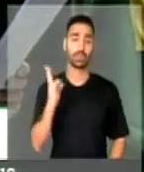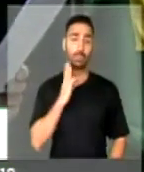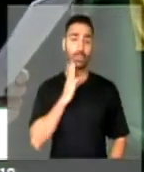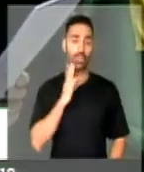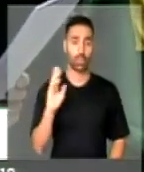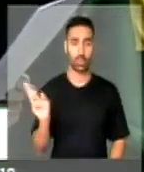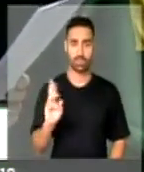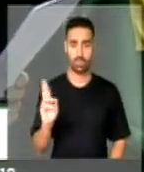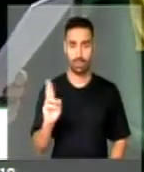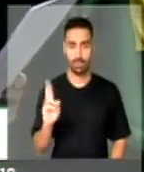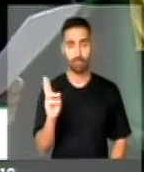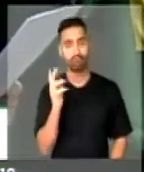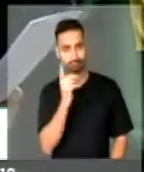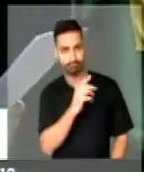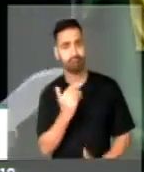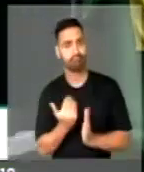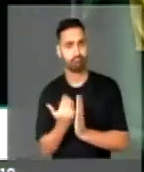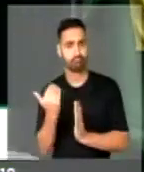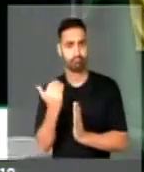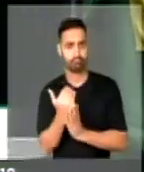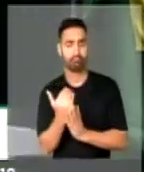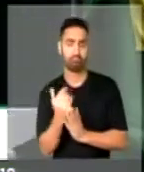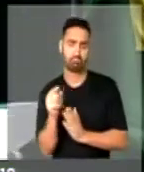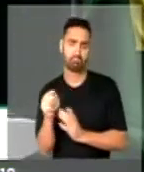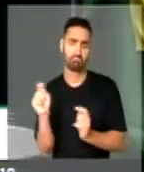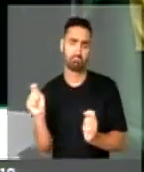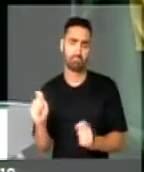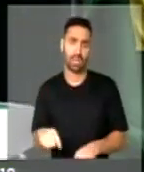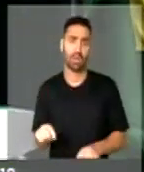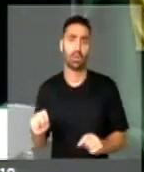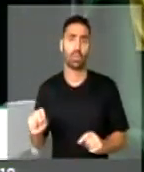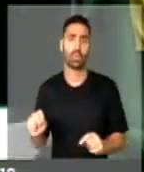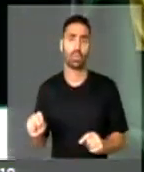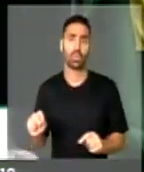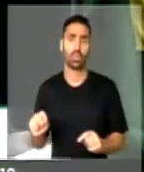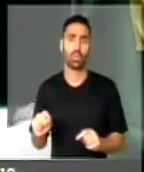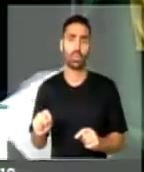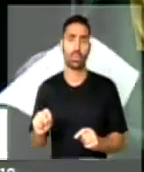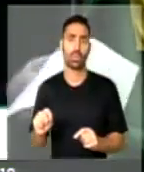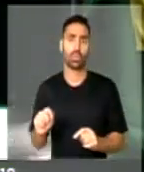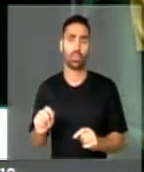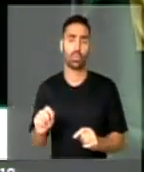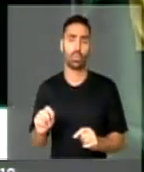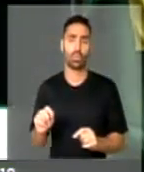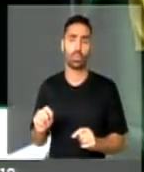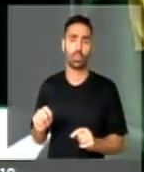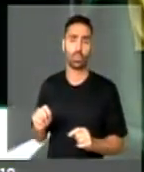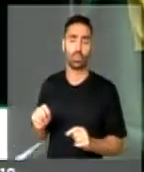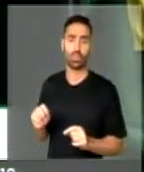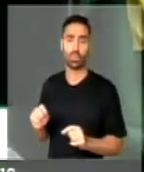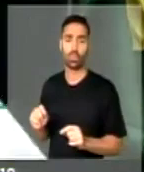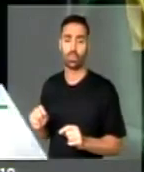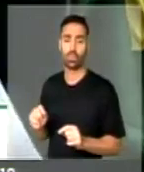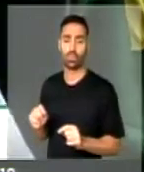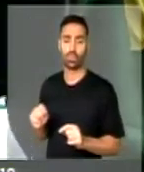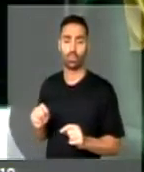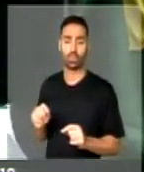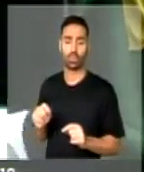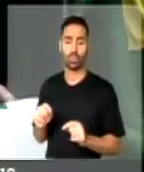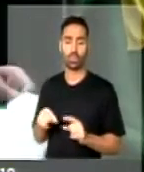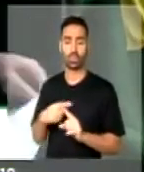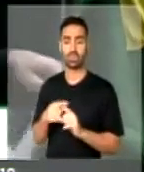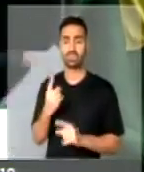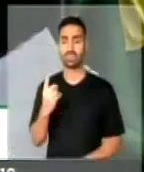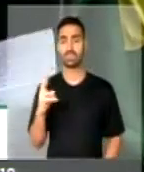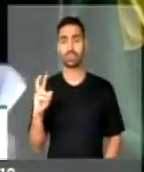de reais. O que seria suficiente para fazer este censo pelo menos mais 150 vezes pelo